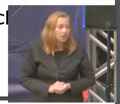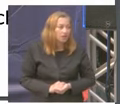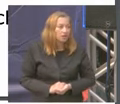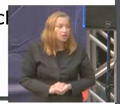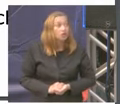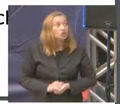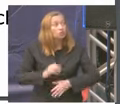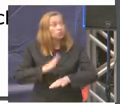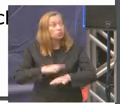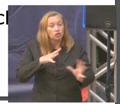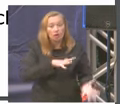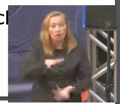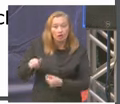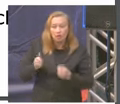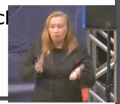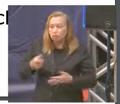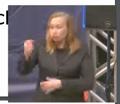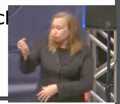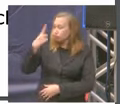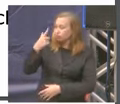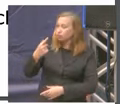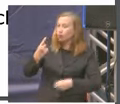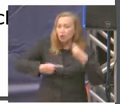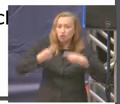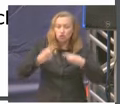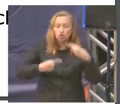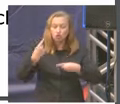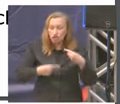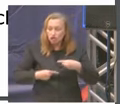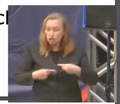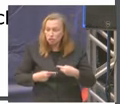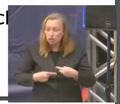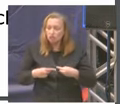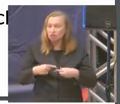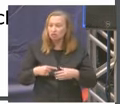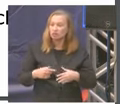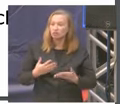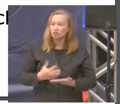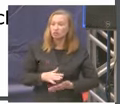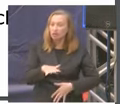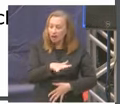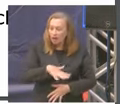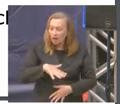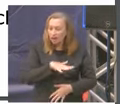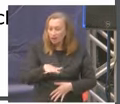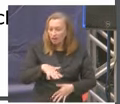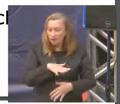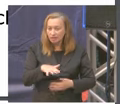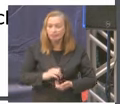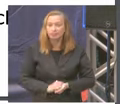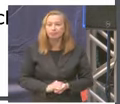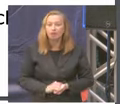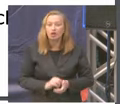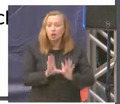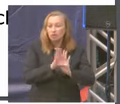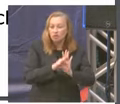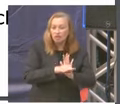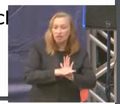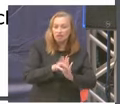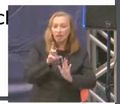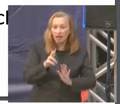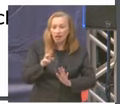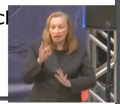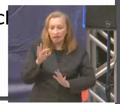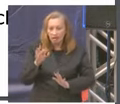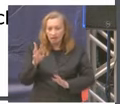No mundo atual, eu peguei a inspiração, a gente está discutindo no nosso, na nossa Câmara Setorial, o conceito do RVA,